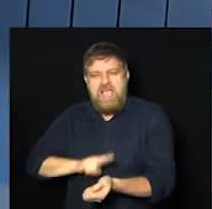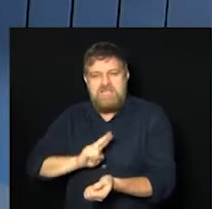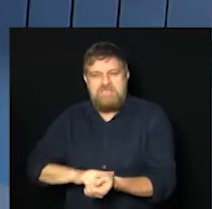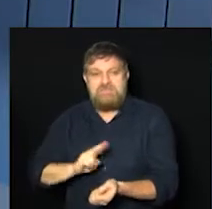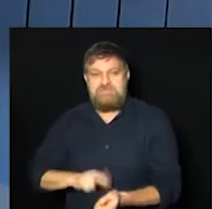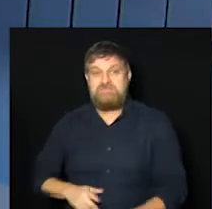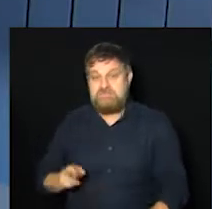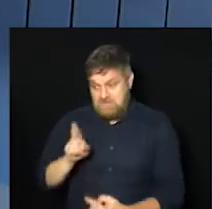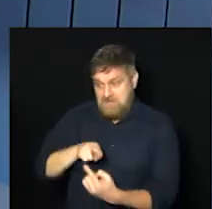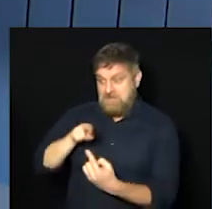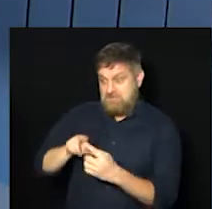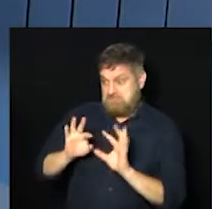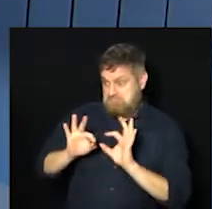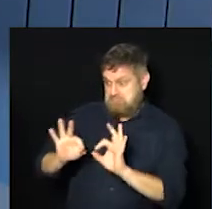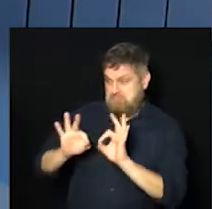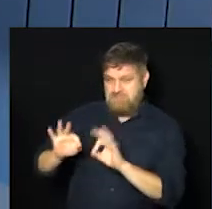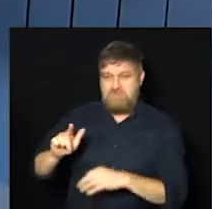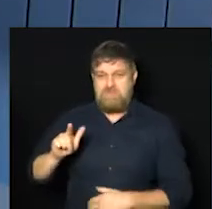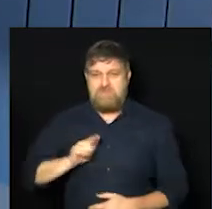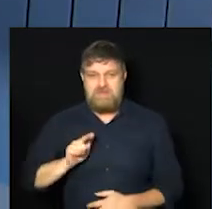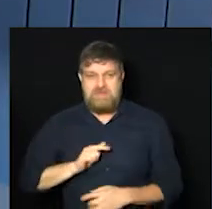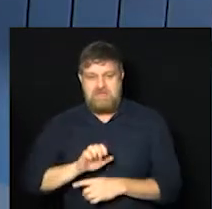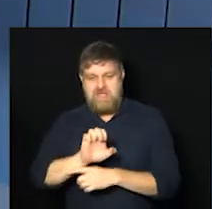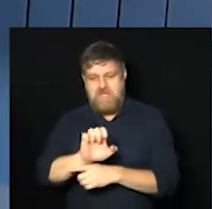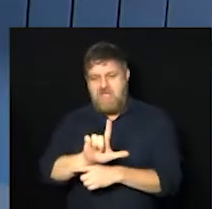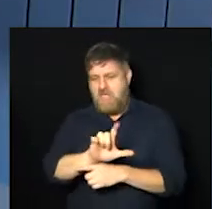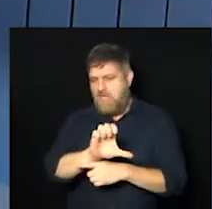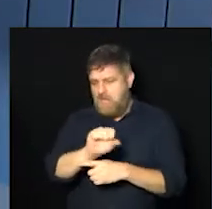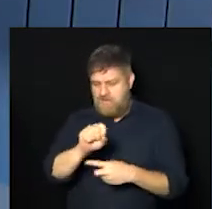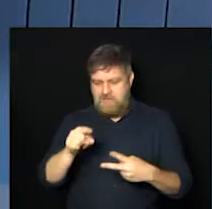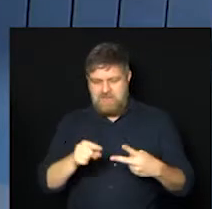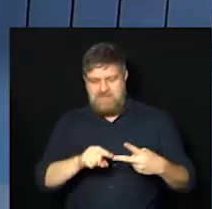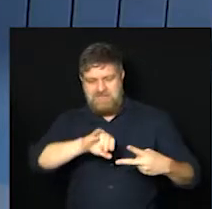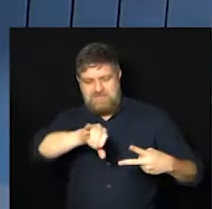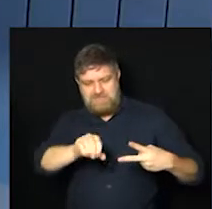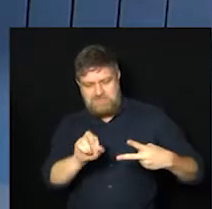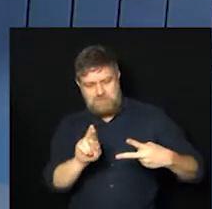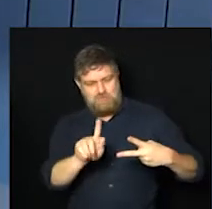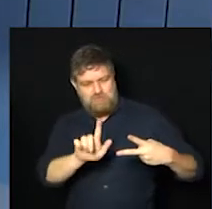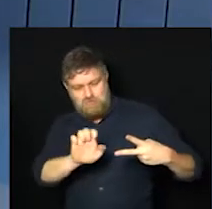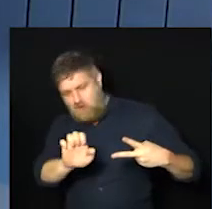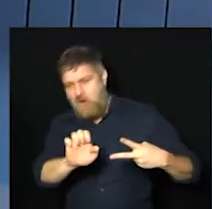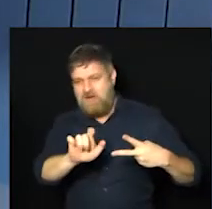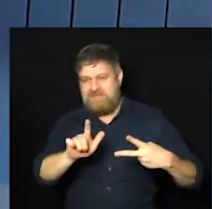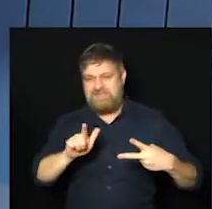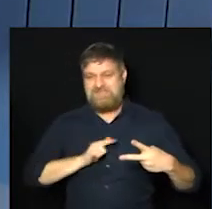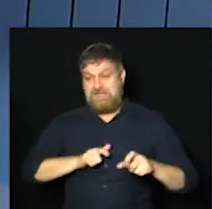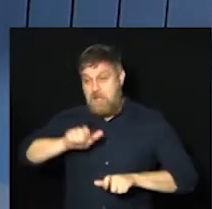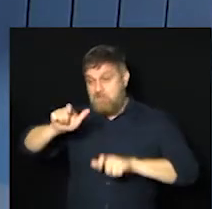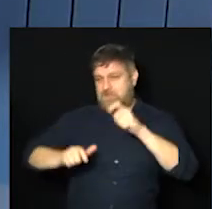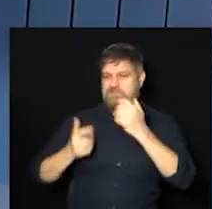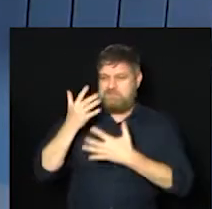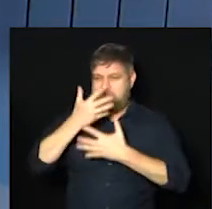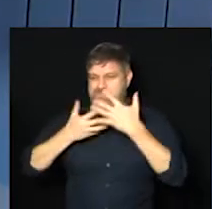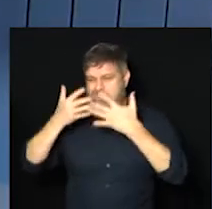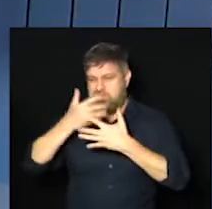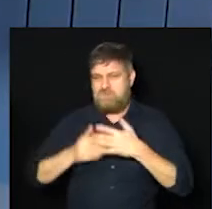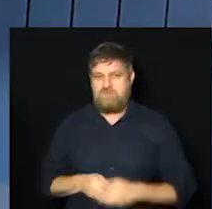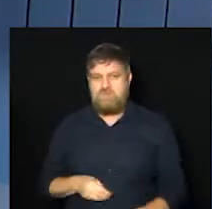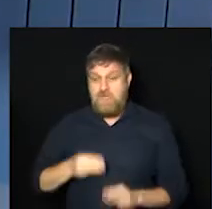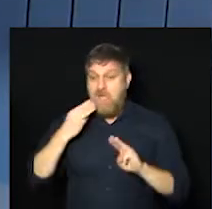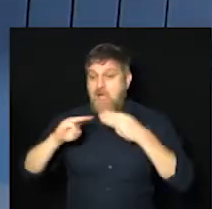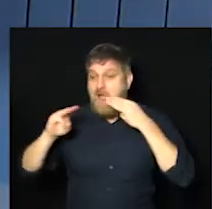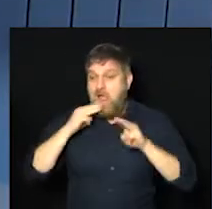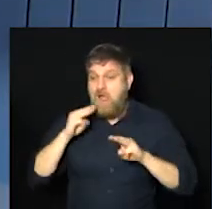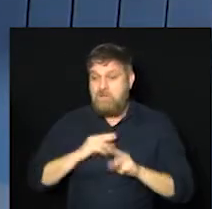de referência, hein? Porque citou aí Elis Regina, Jorge Benjor, os cantores aí da nossa MPB. Qual